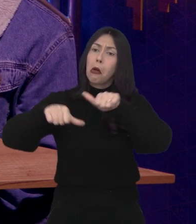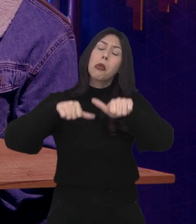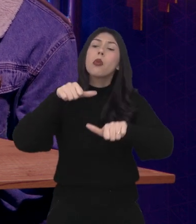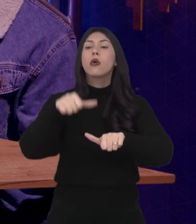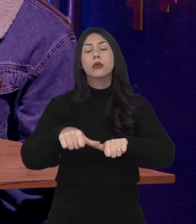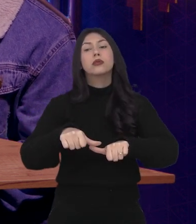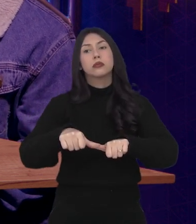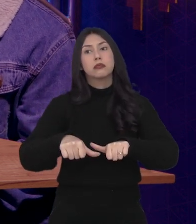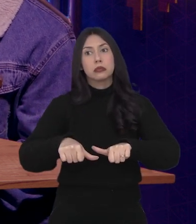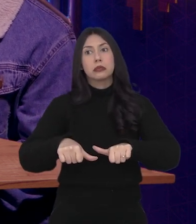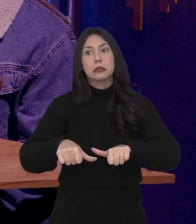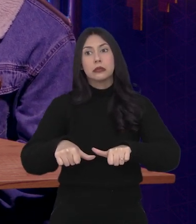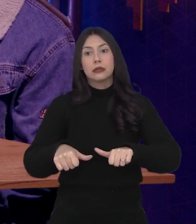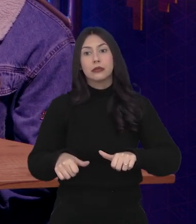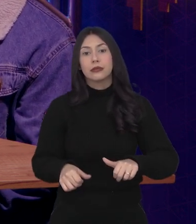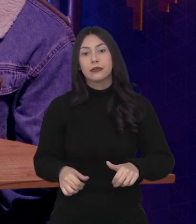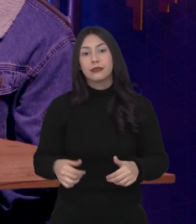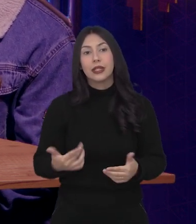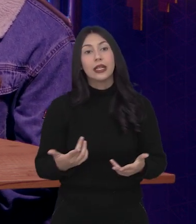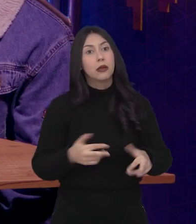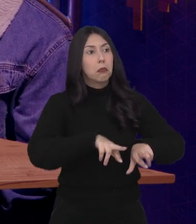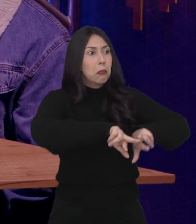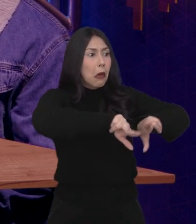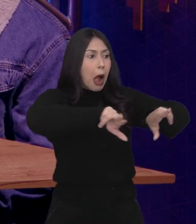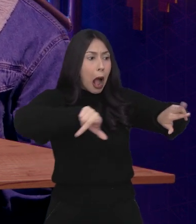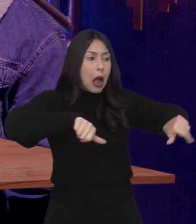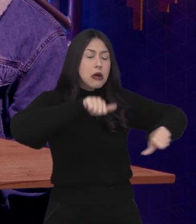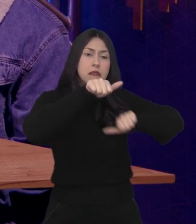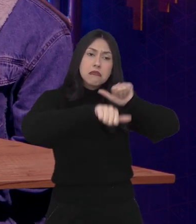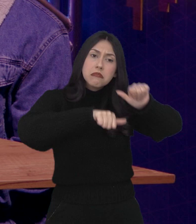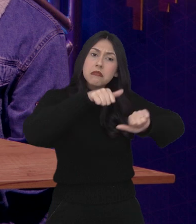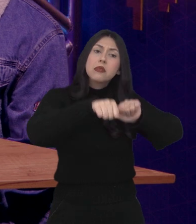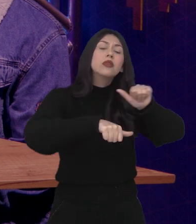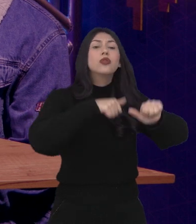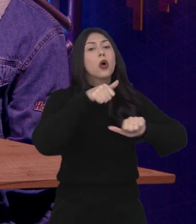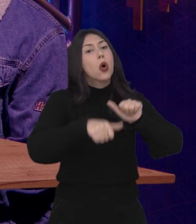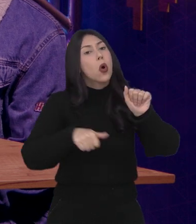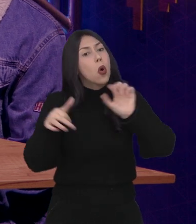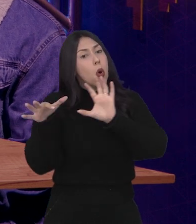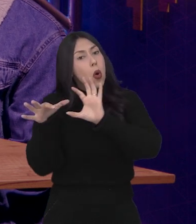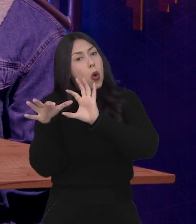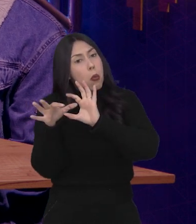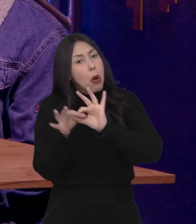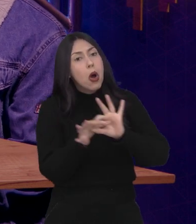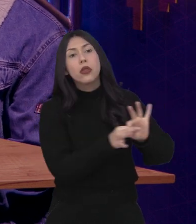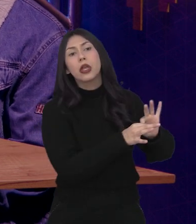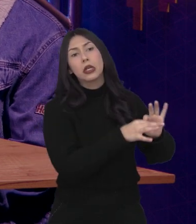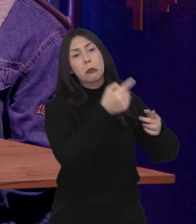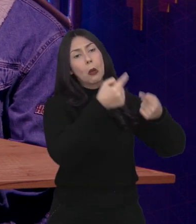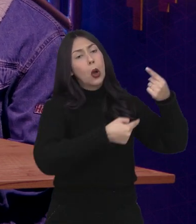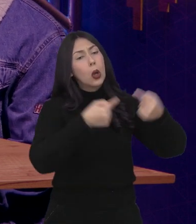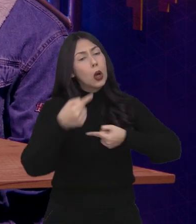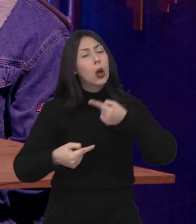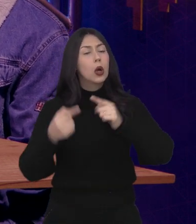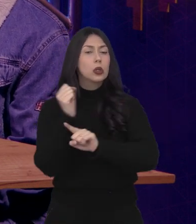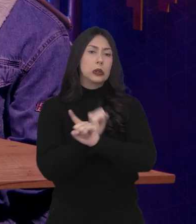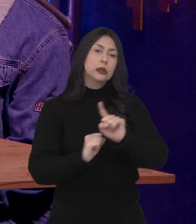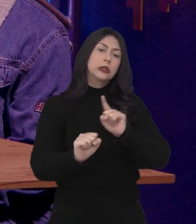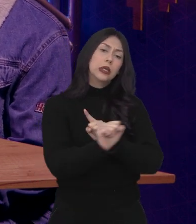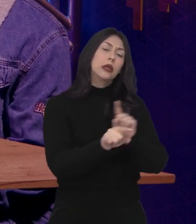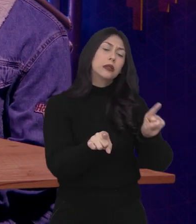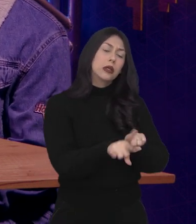né? Mudaram bastante. Muita coisa mudou de lá para cá, né, no contexto político-social também, né,